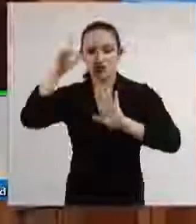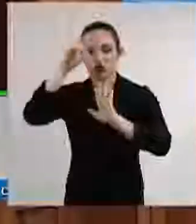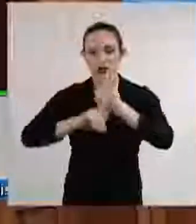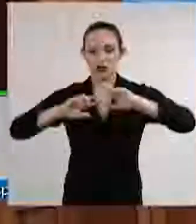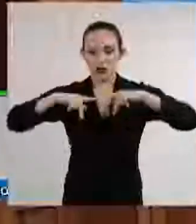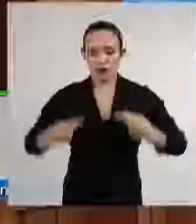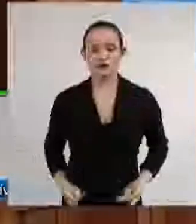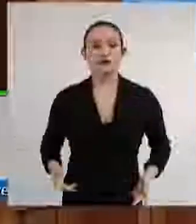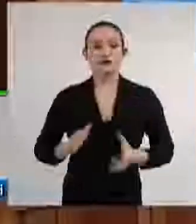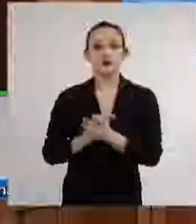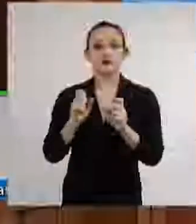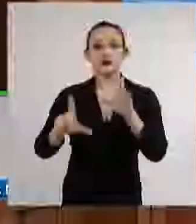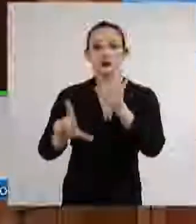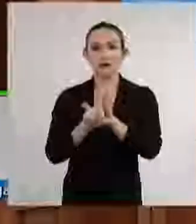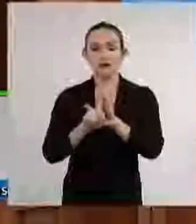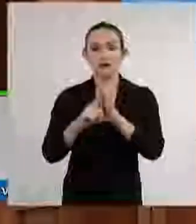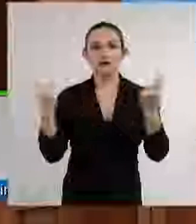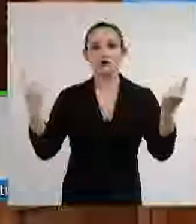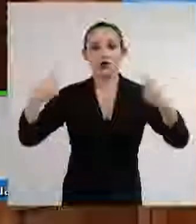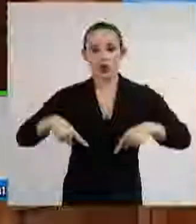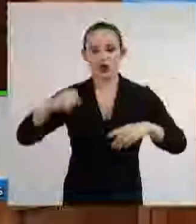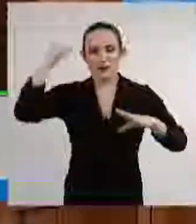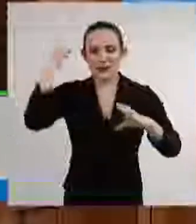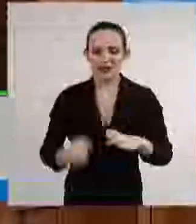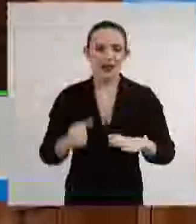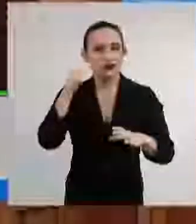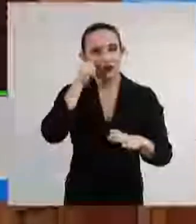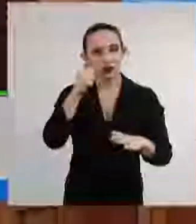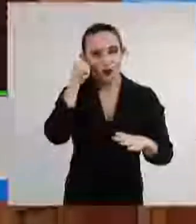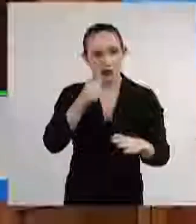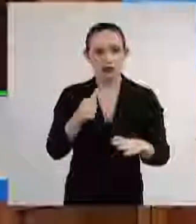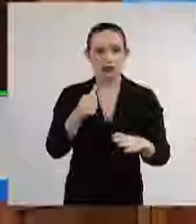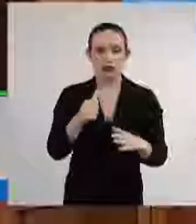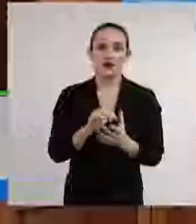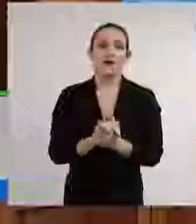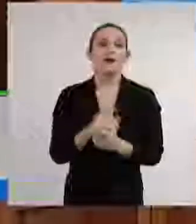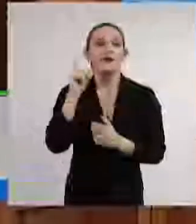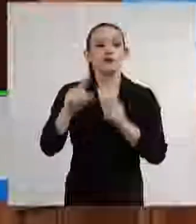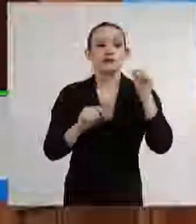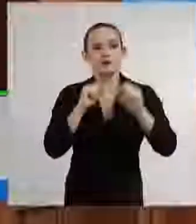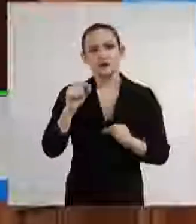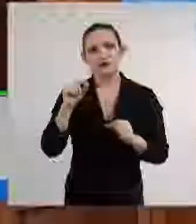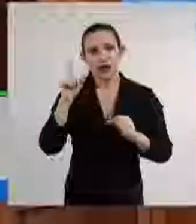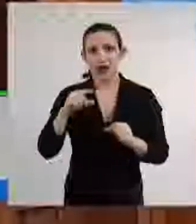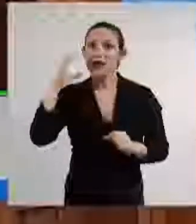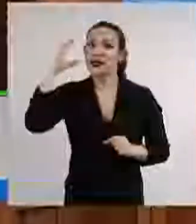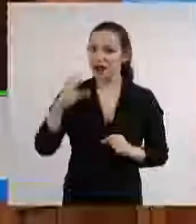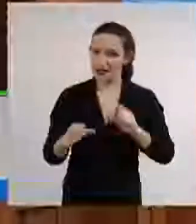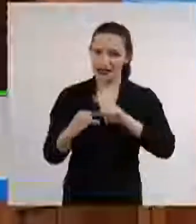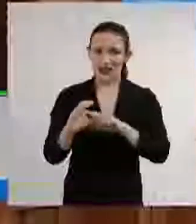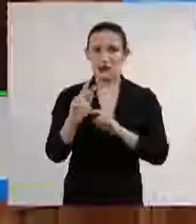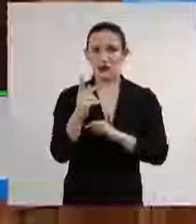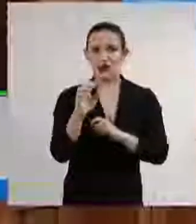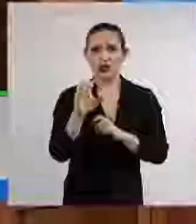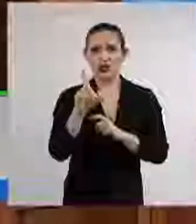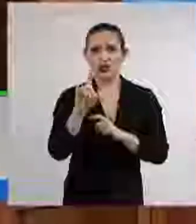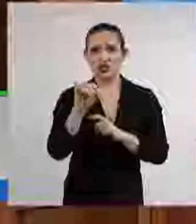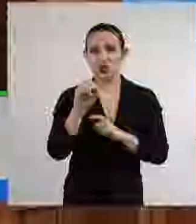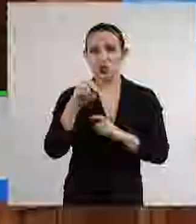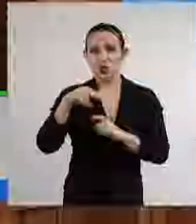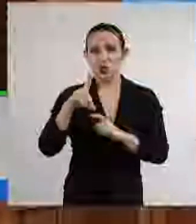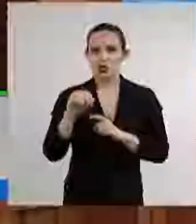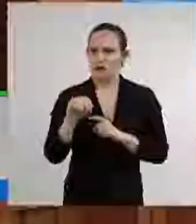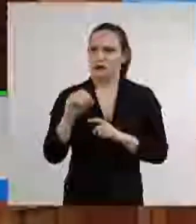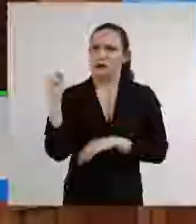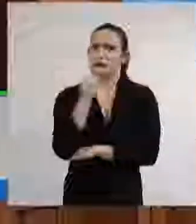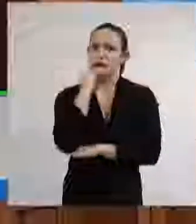do feminicídio 13.104 classifica o homicídio de mulheres como crime hediondo com penas maiores e,